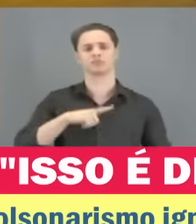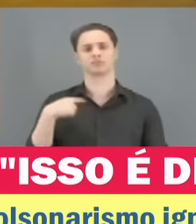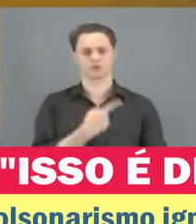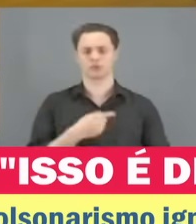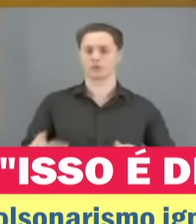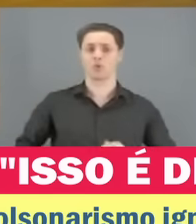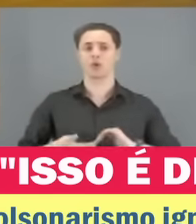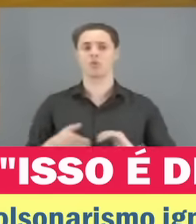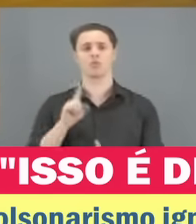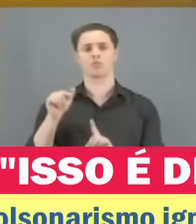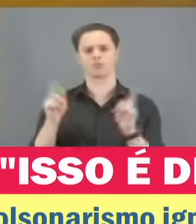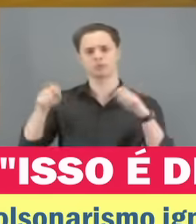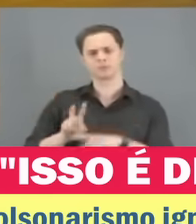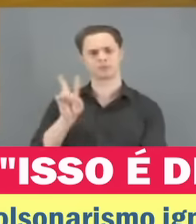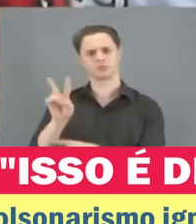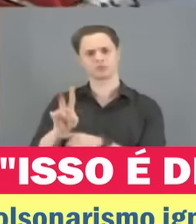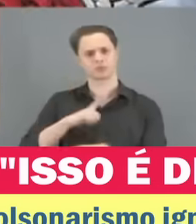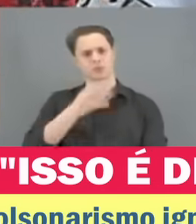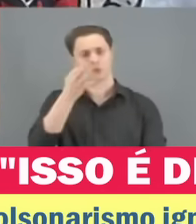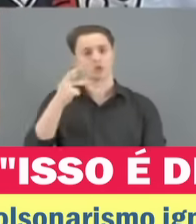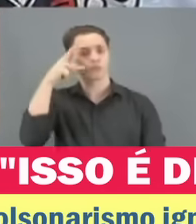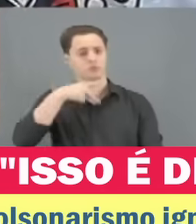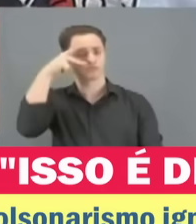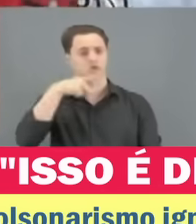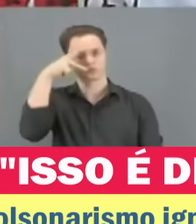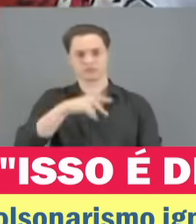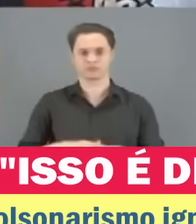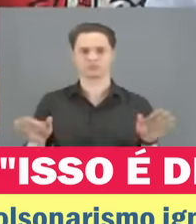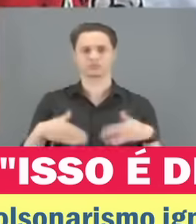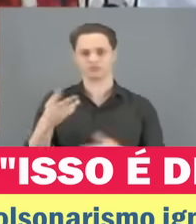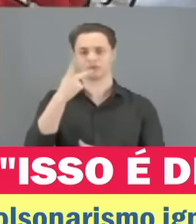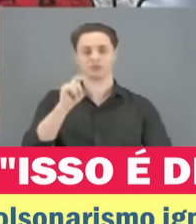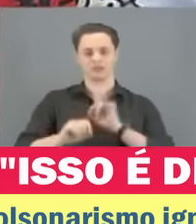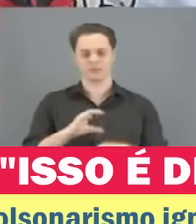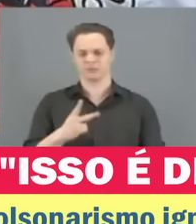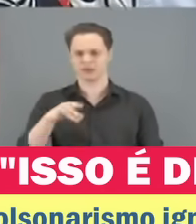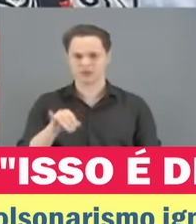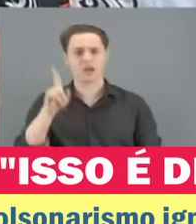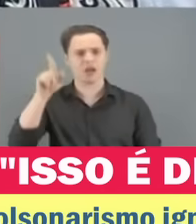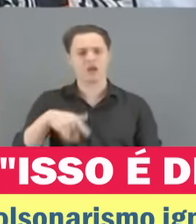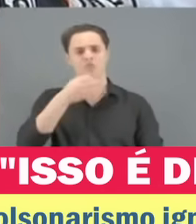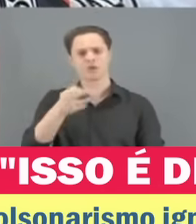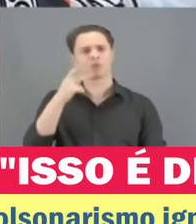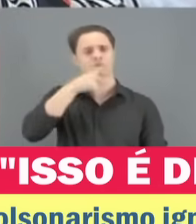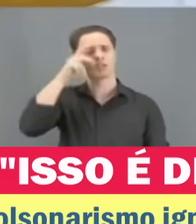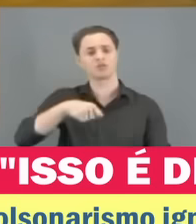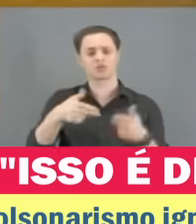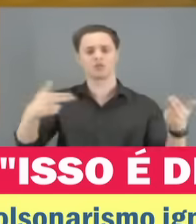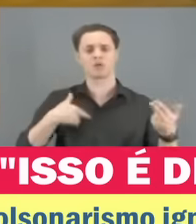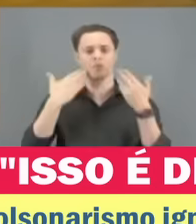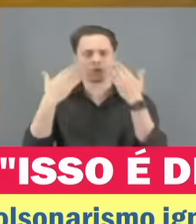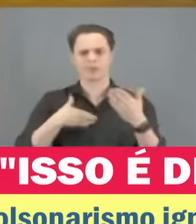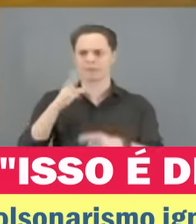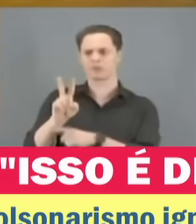Nacional, para poder proteger uma opinião política. Estão dizendo aqui que a CPI é política. Isto é uma posição política que está aparecendo aqui.